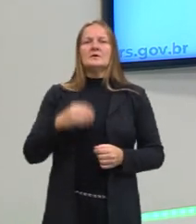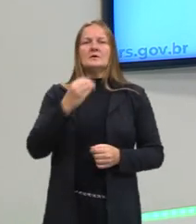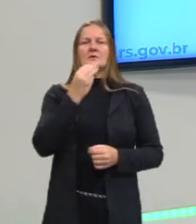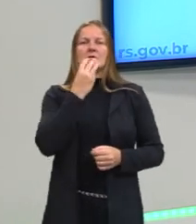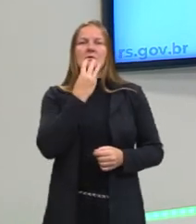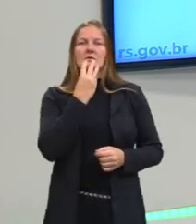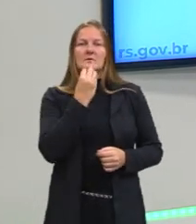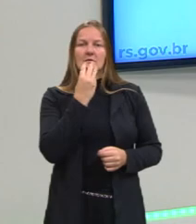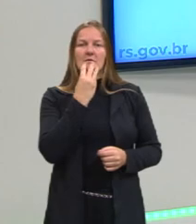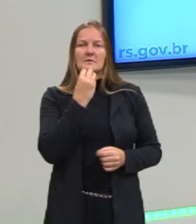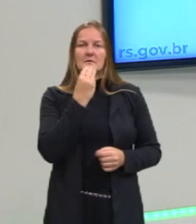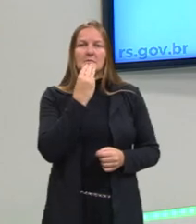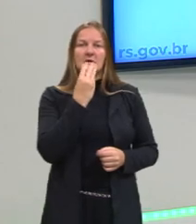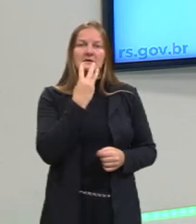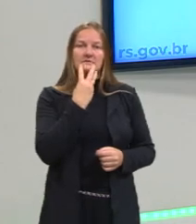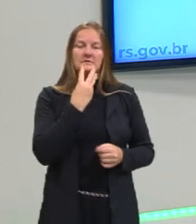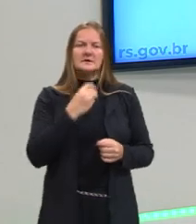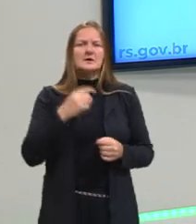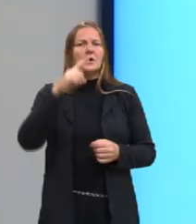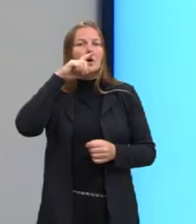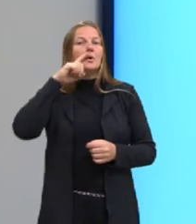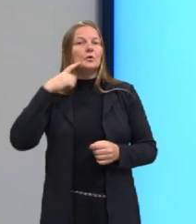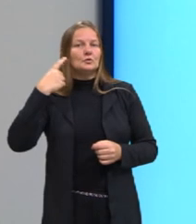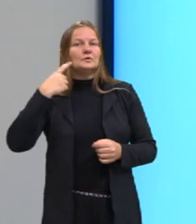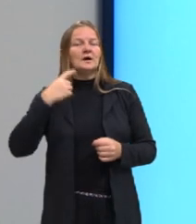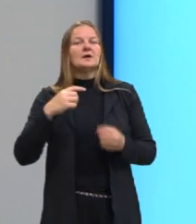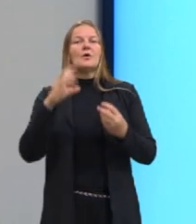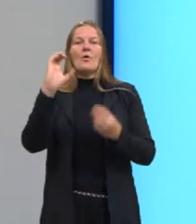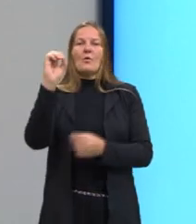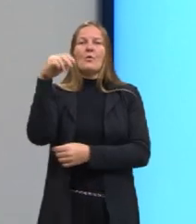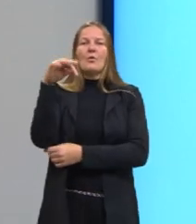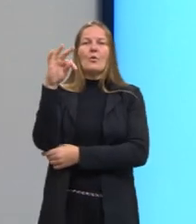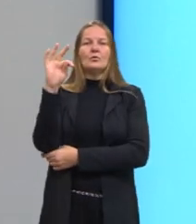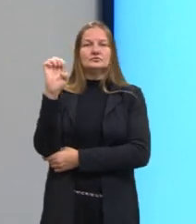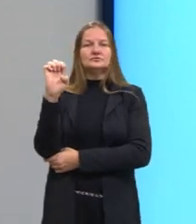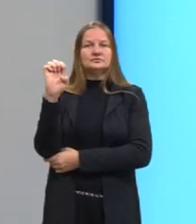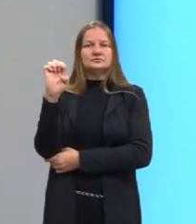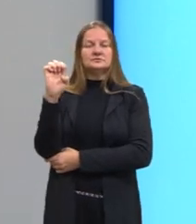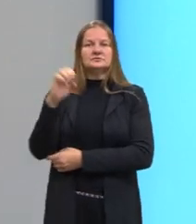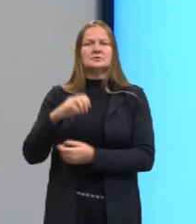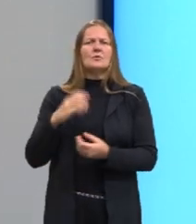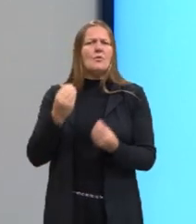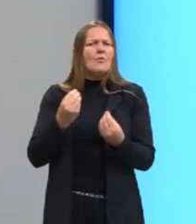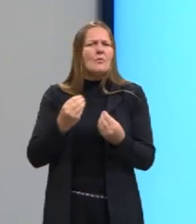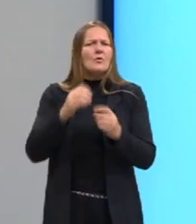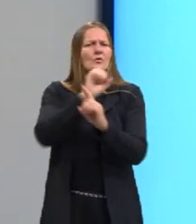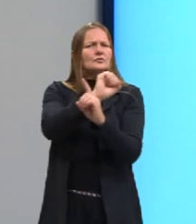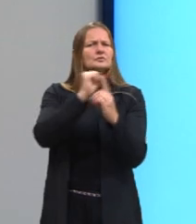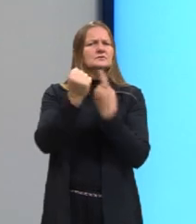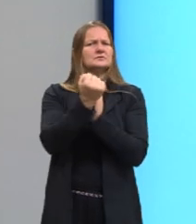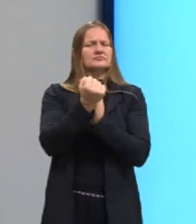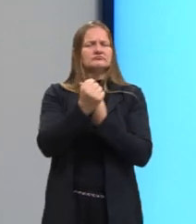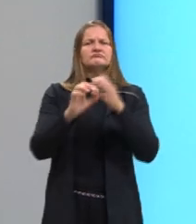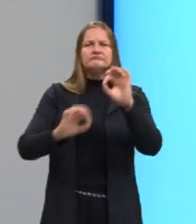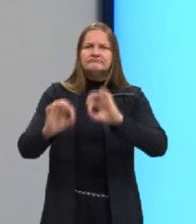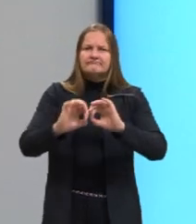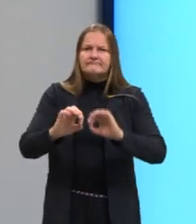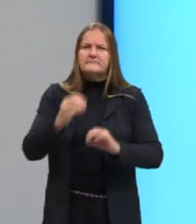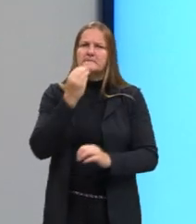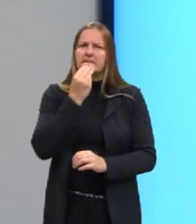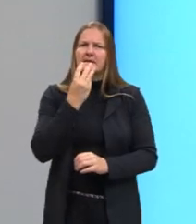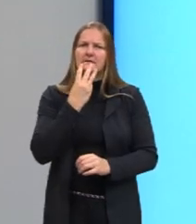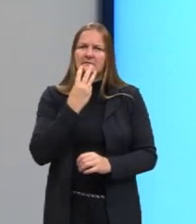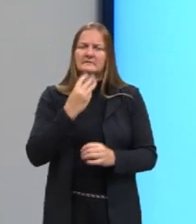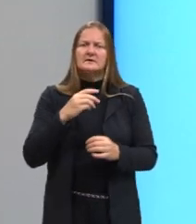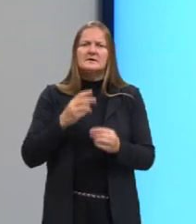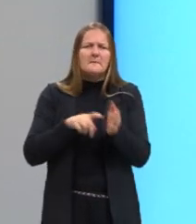está preocupado como o dor Karen ou conte né com as demais sociedades mais velhos